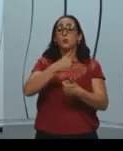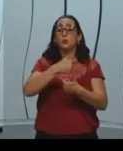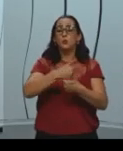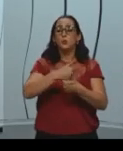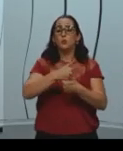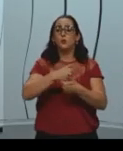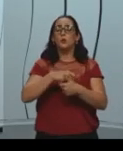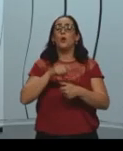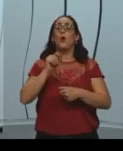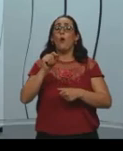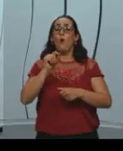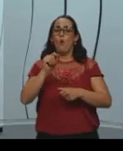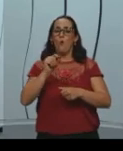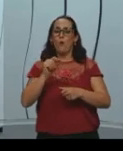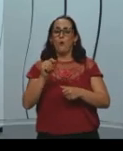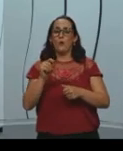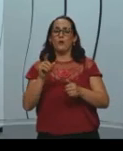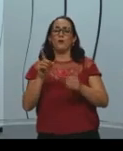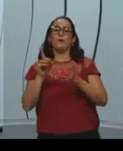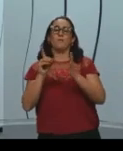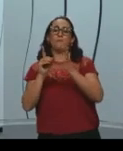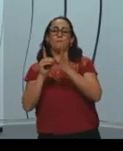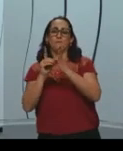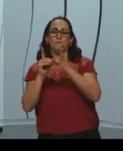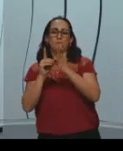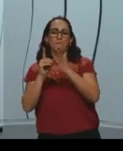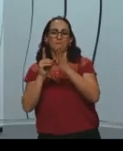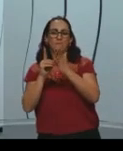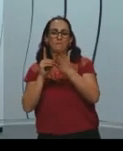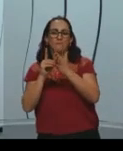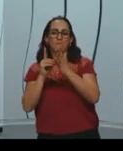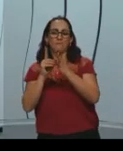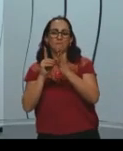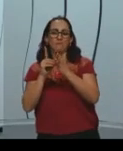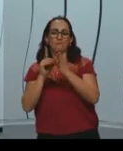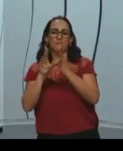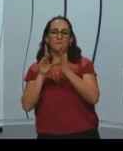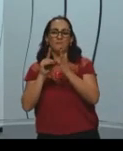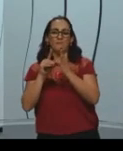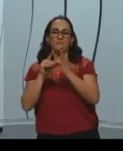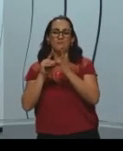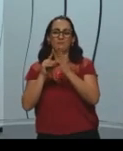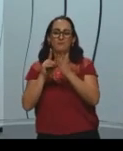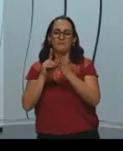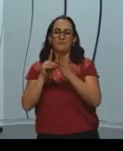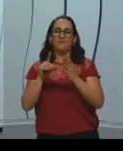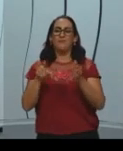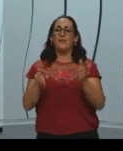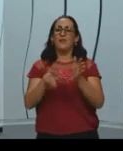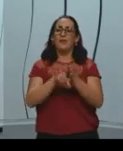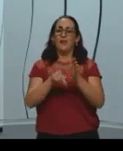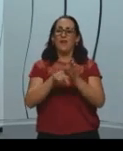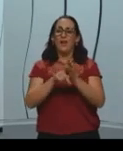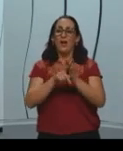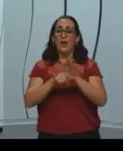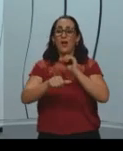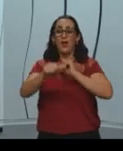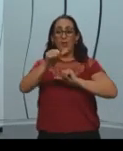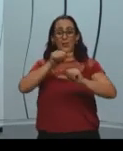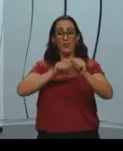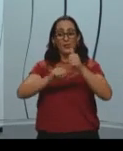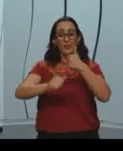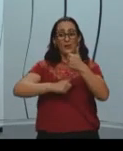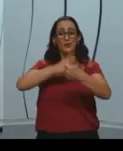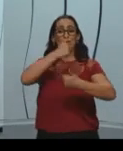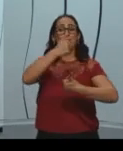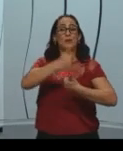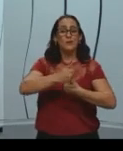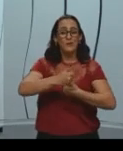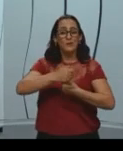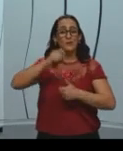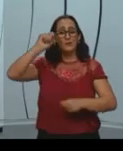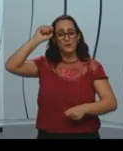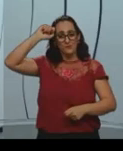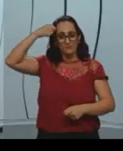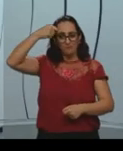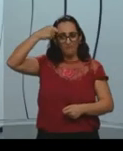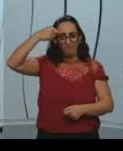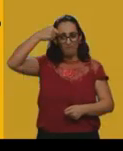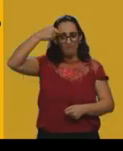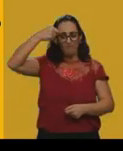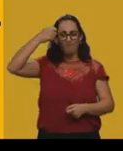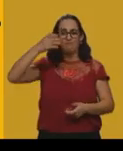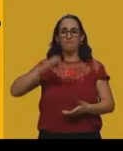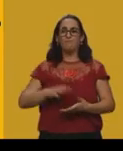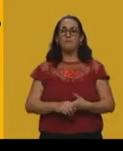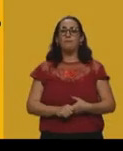de negros da terra, como eles ficaram conhecidos, pela mão de obra do africano. Nós vamos falar um pouquinho sobre